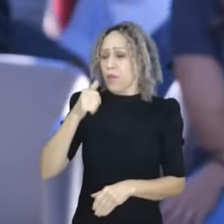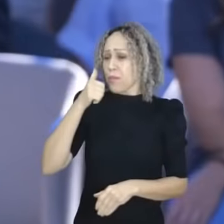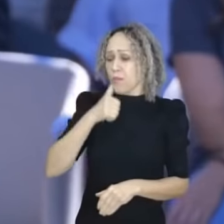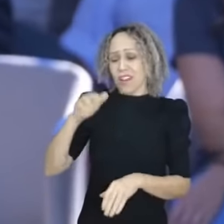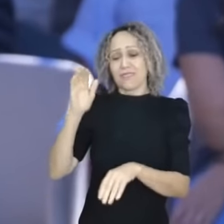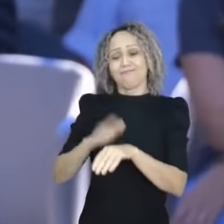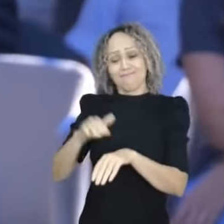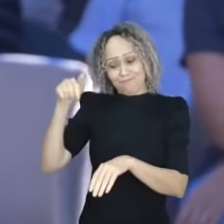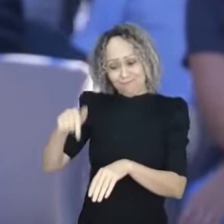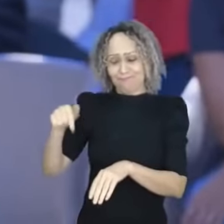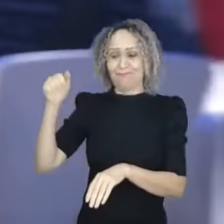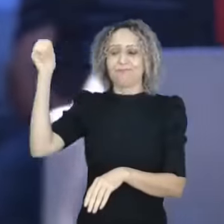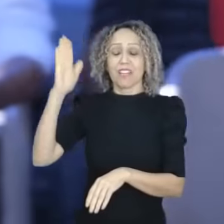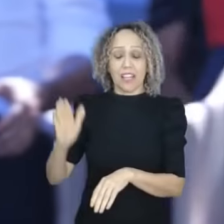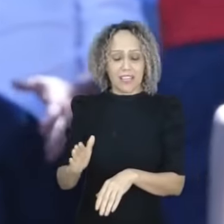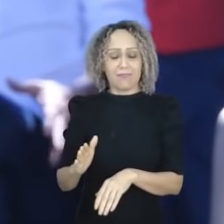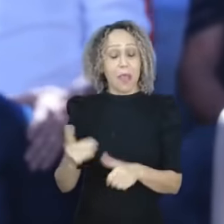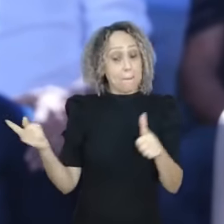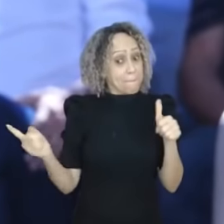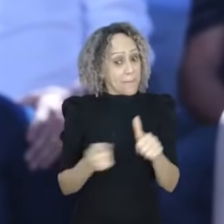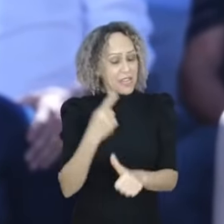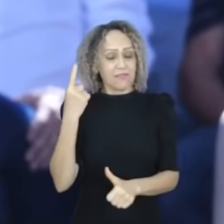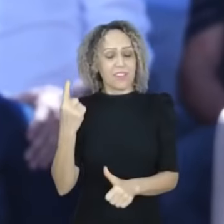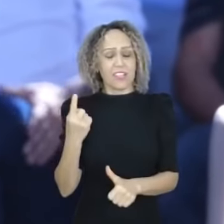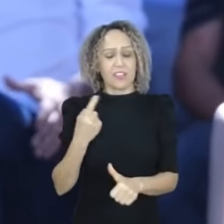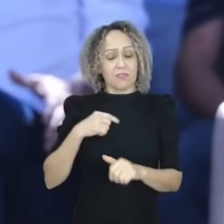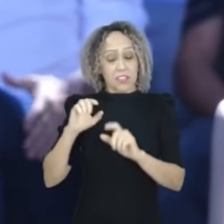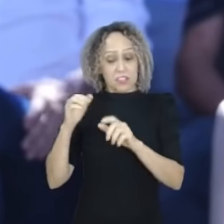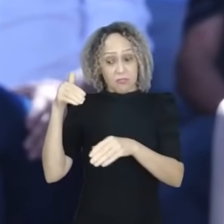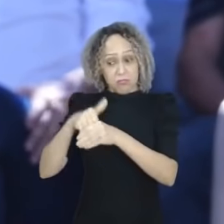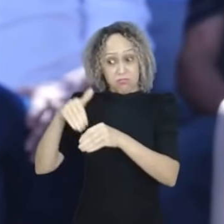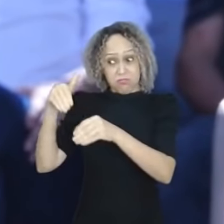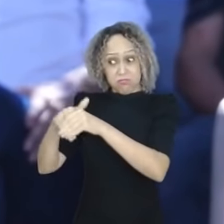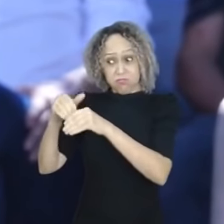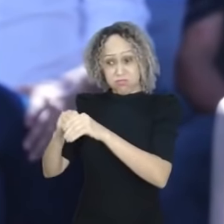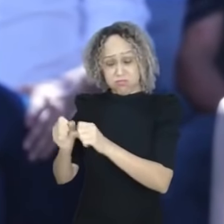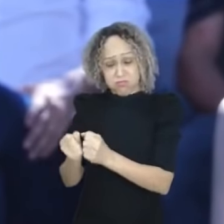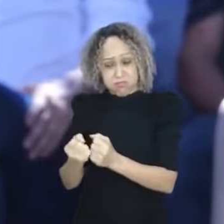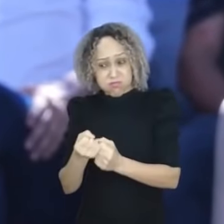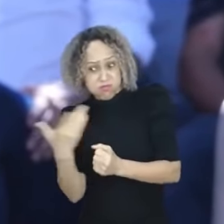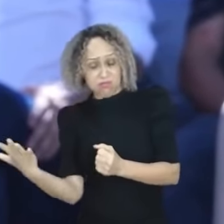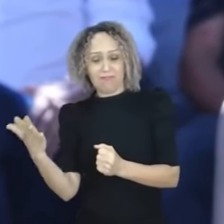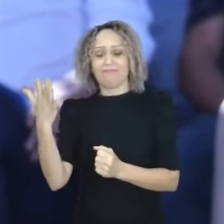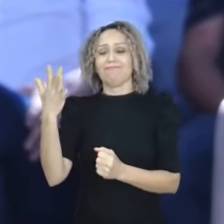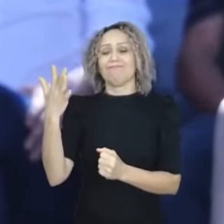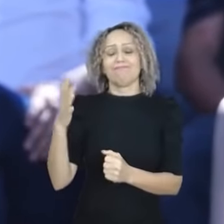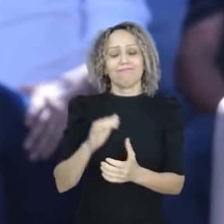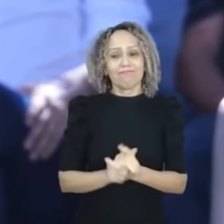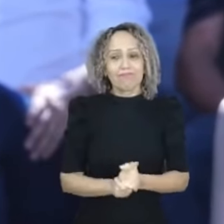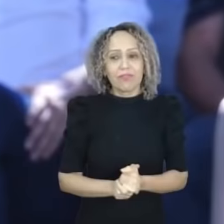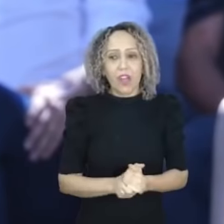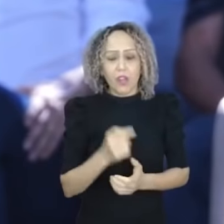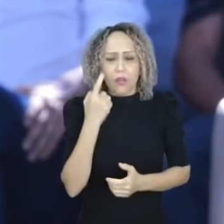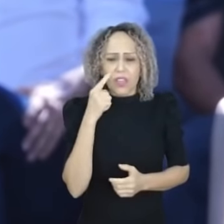Inclusive, eu estava vendo aqui na minha frente o companheiro Douglas Belchior, do Coalizão Negra por Direitos, ele estava